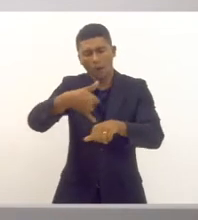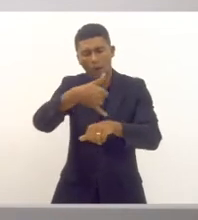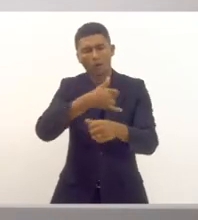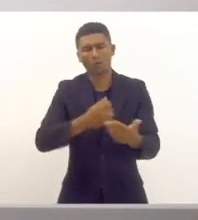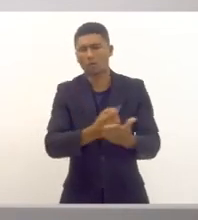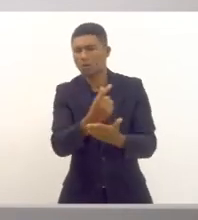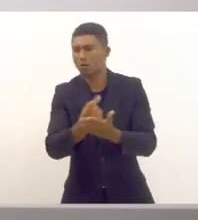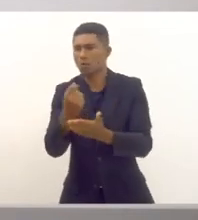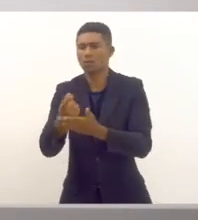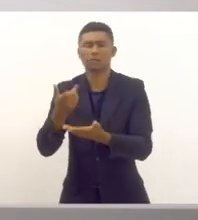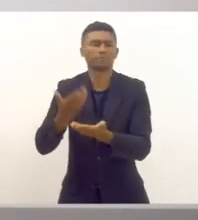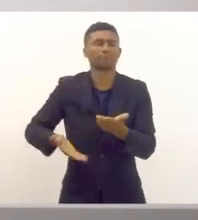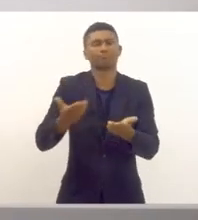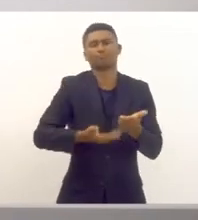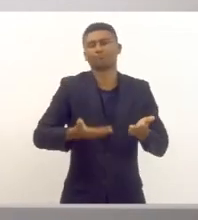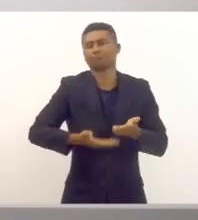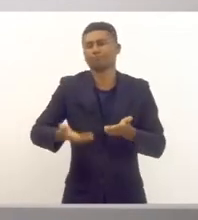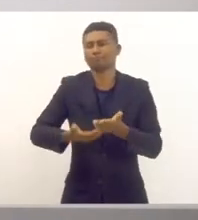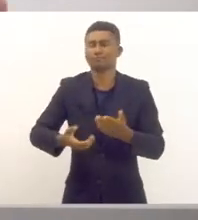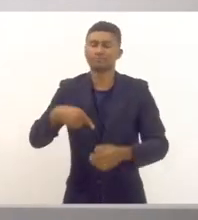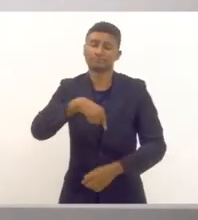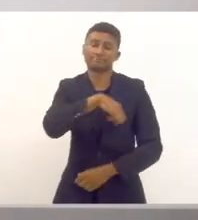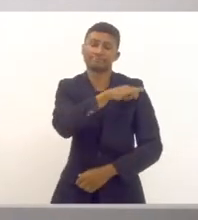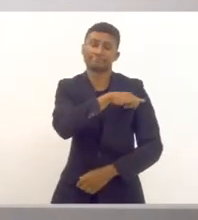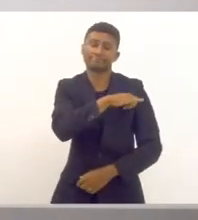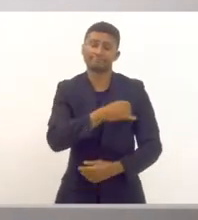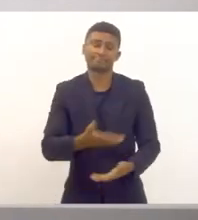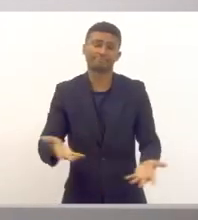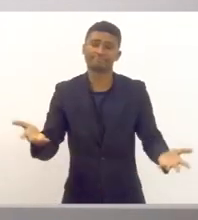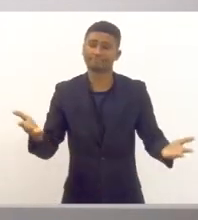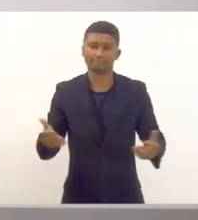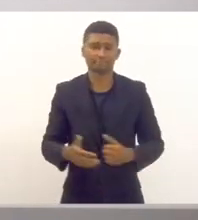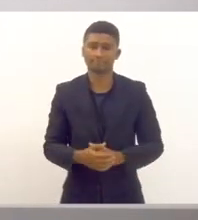sendo invadido do Rio de Janeiro por uma questão...